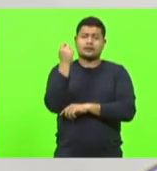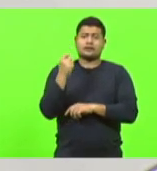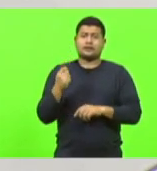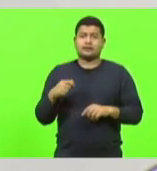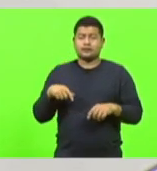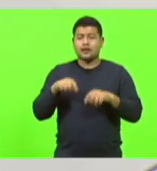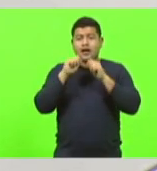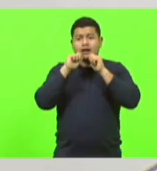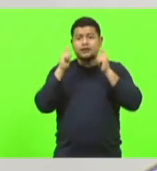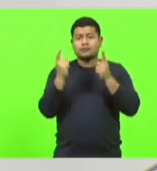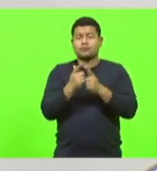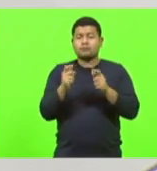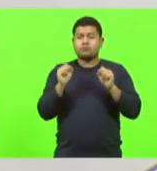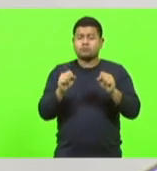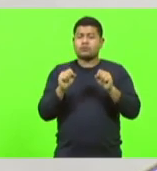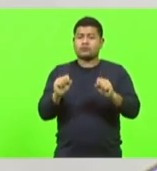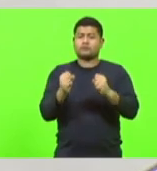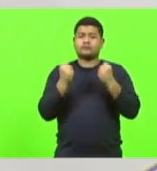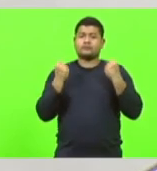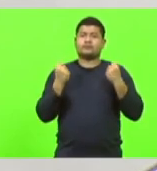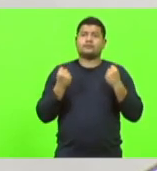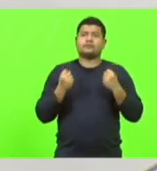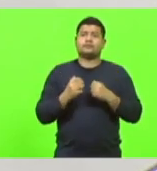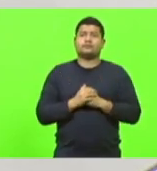pode defender